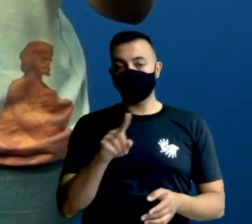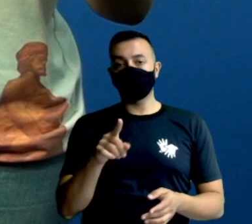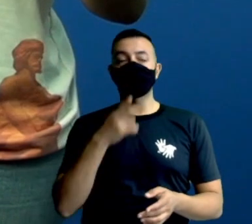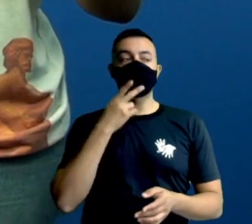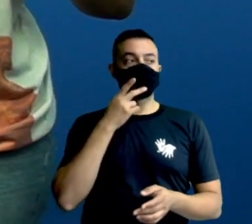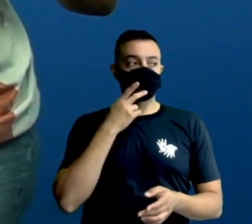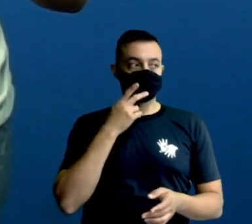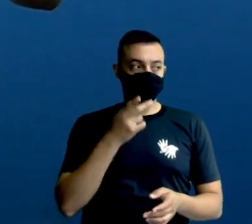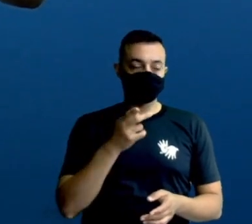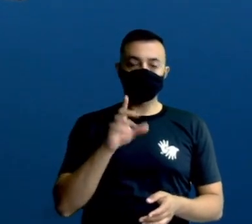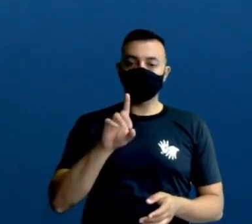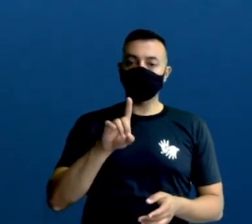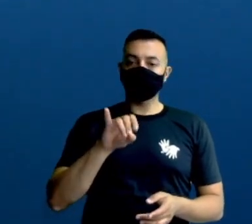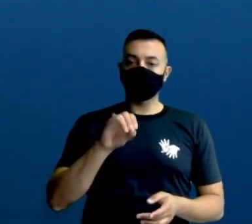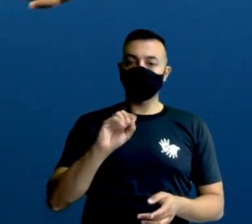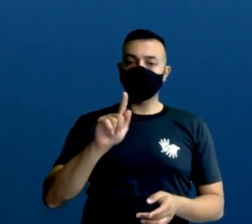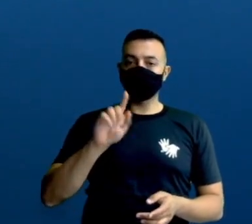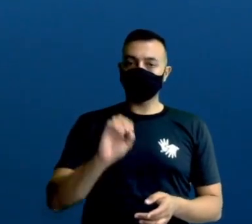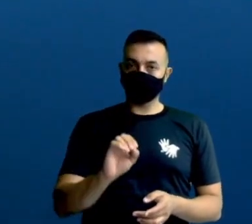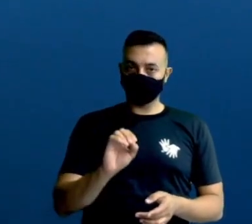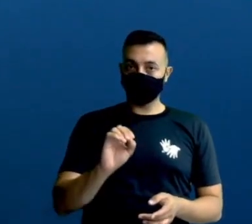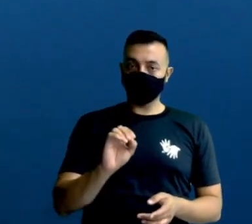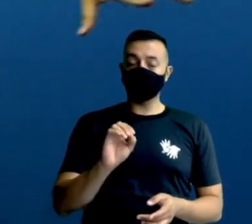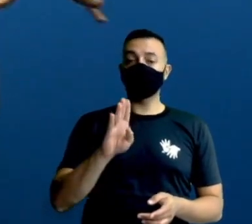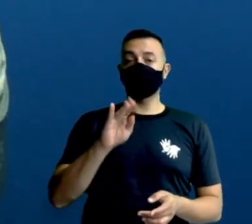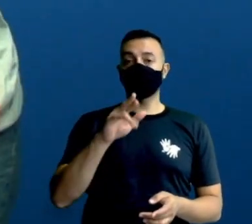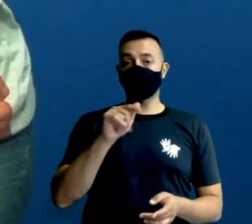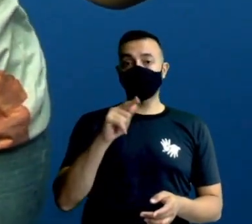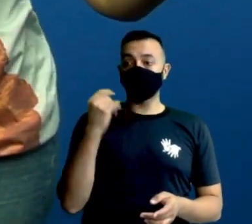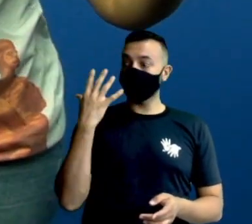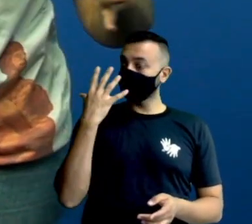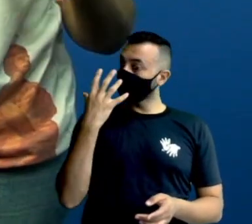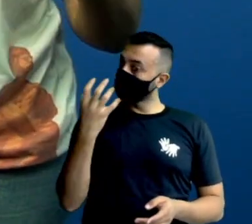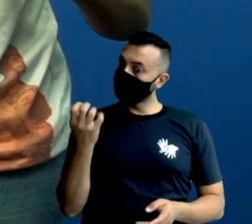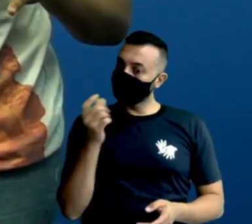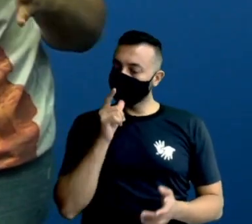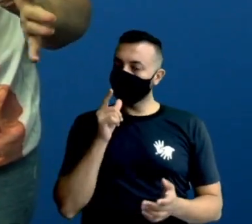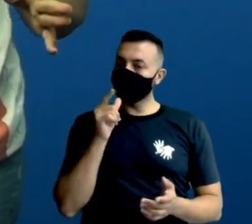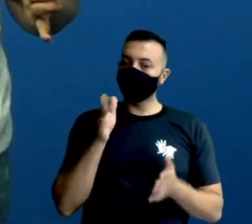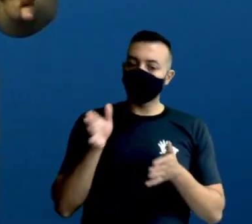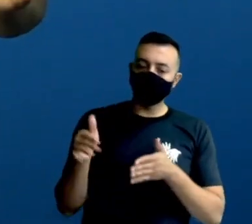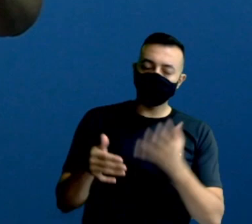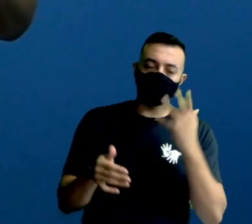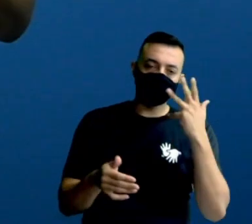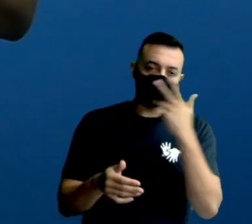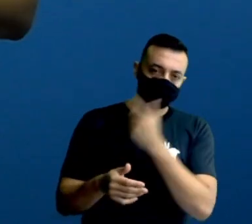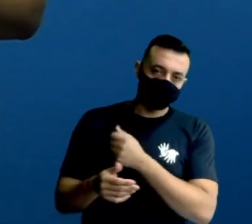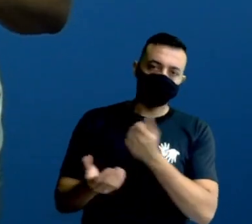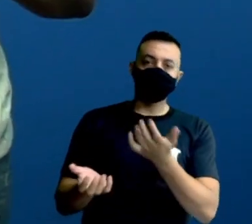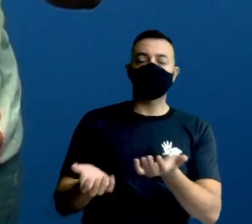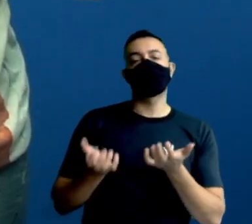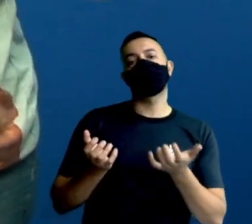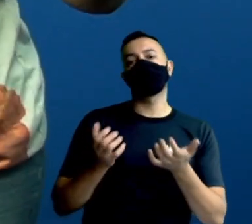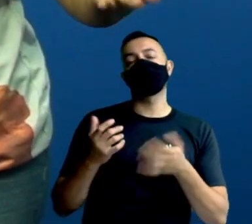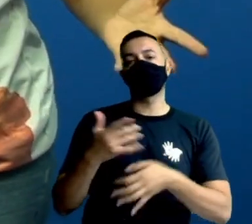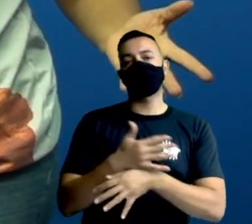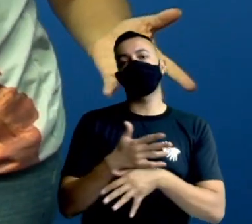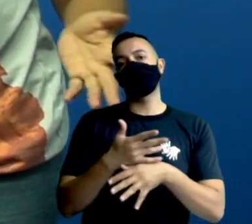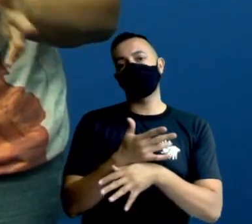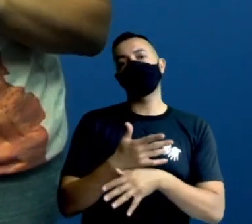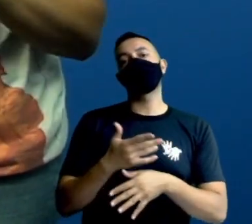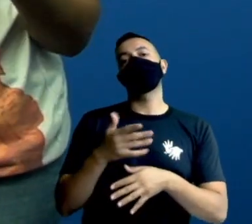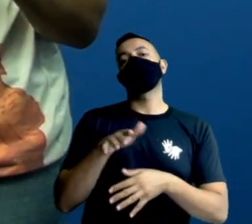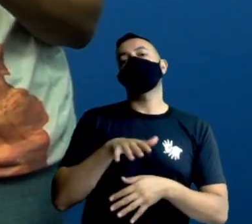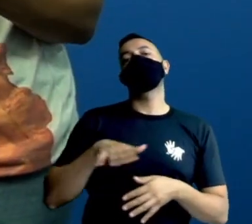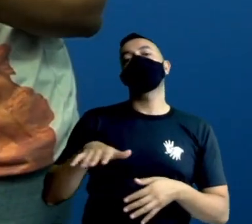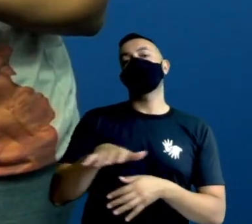até que Diogo Braga ele se encantou com a beleza do local, do rio e tudo mais, e decidiu formar a sua cidade de